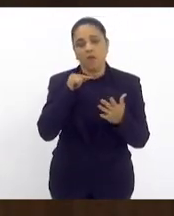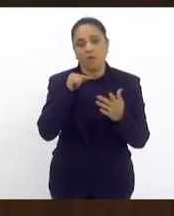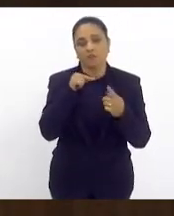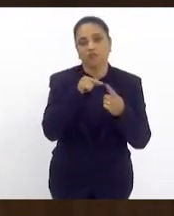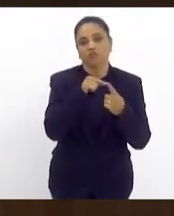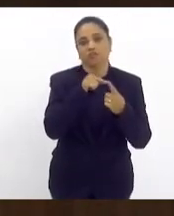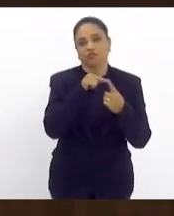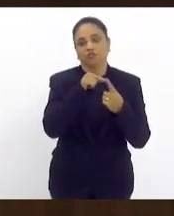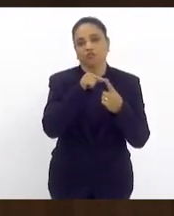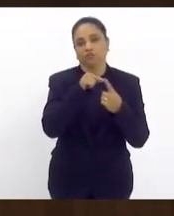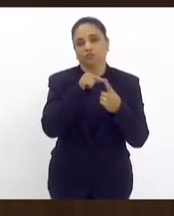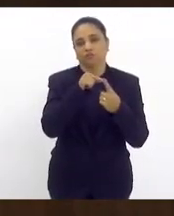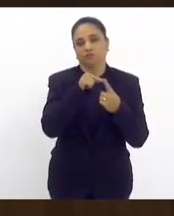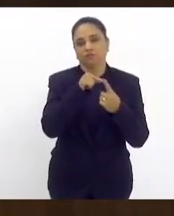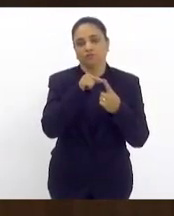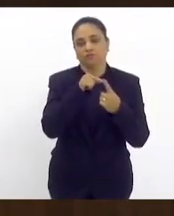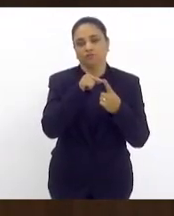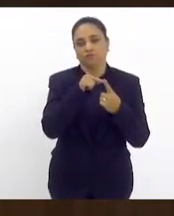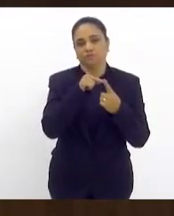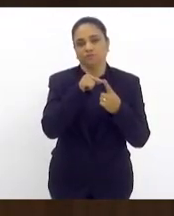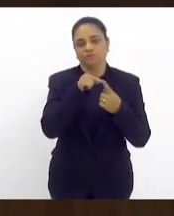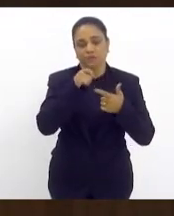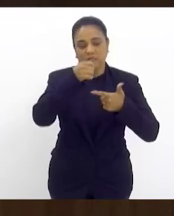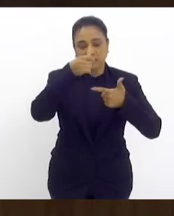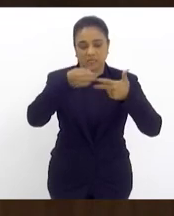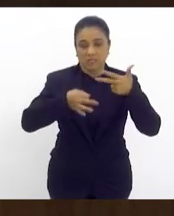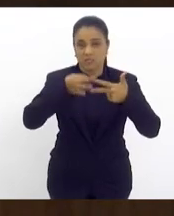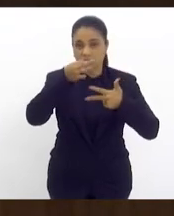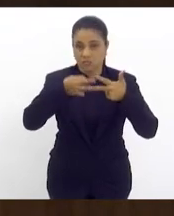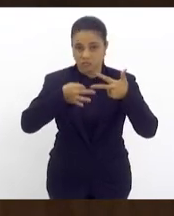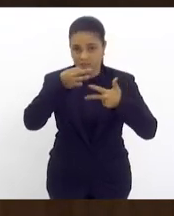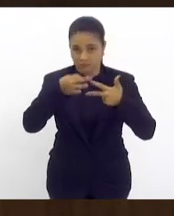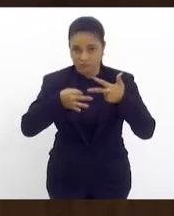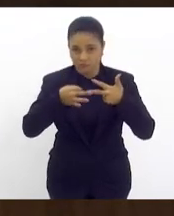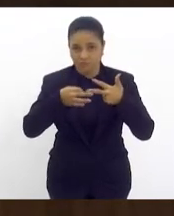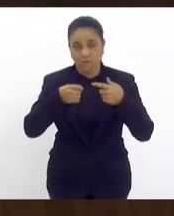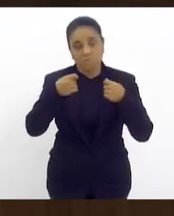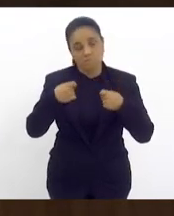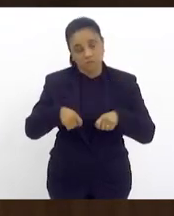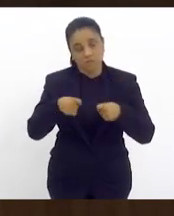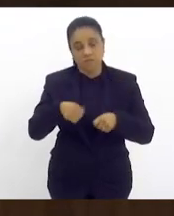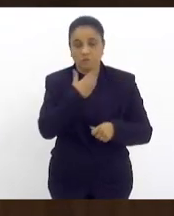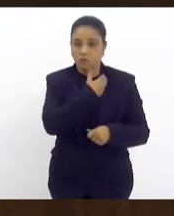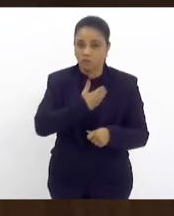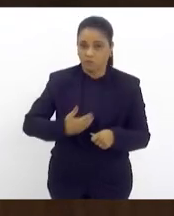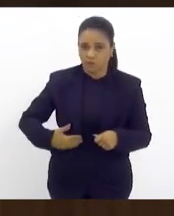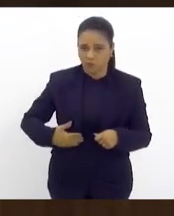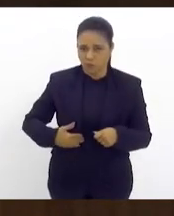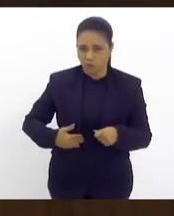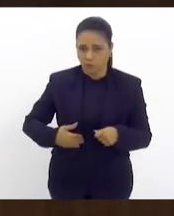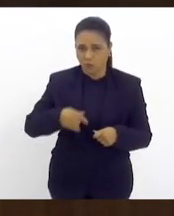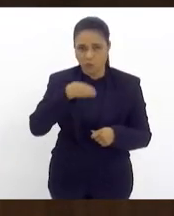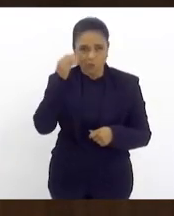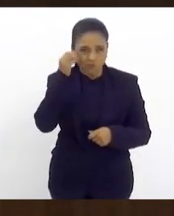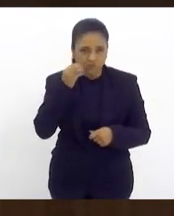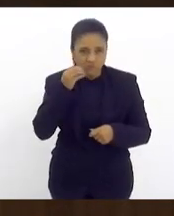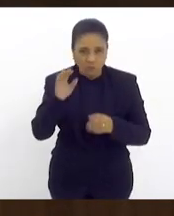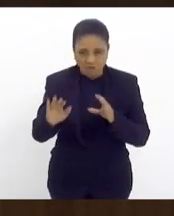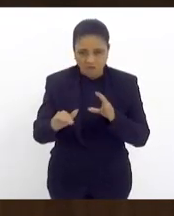não vai caber ao Governador Enviar mensagem para sua casa e eu